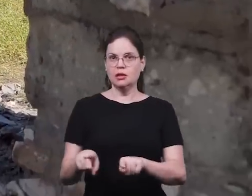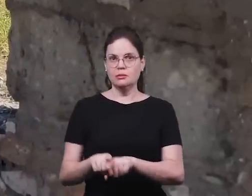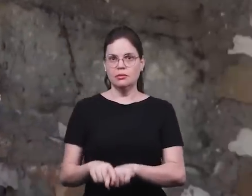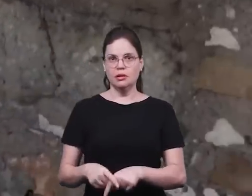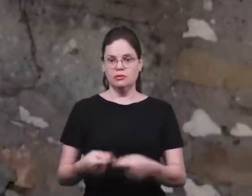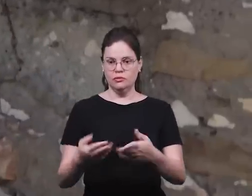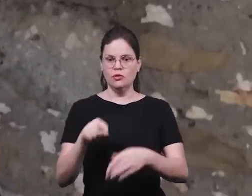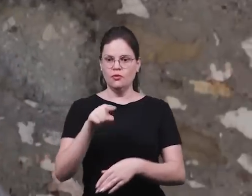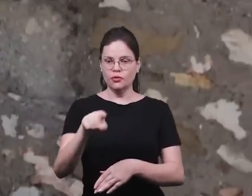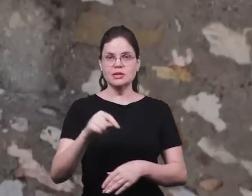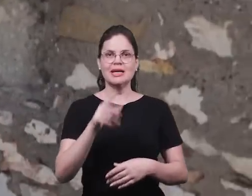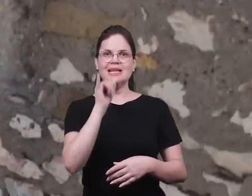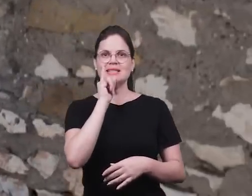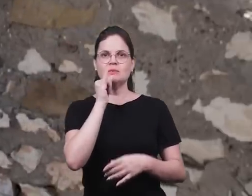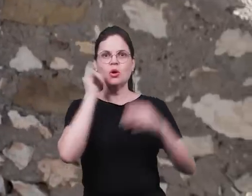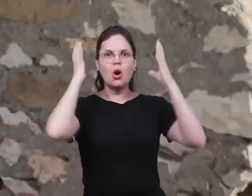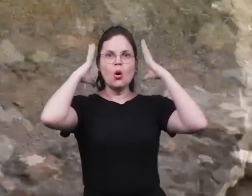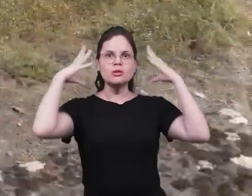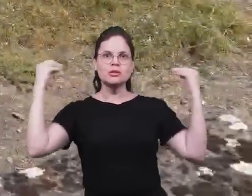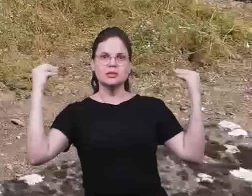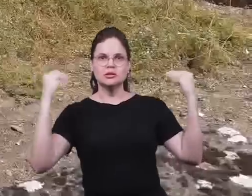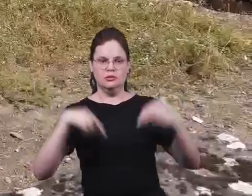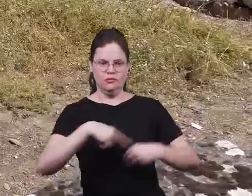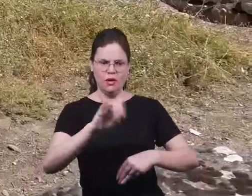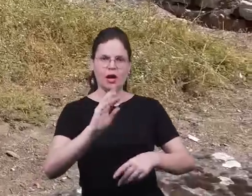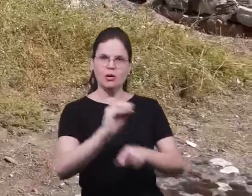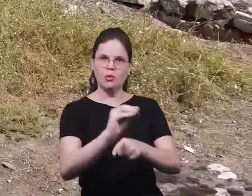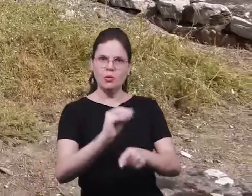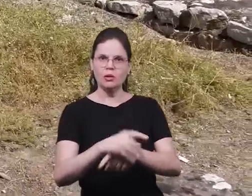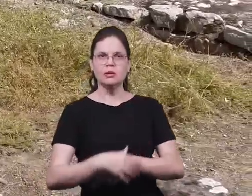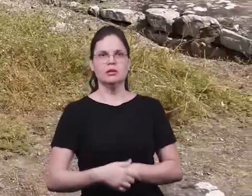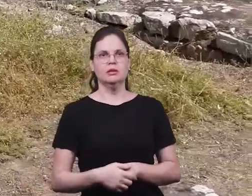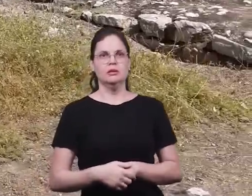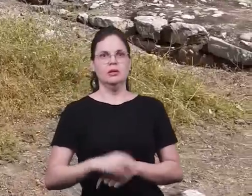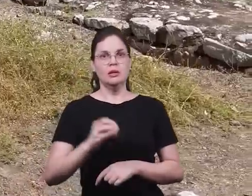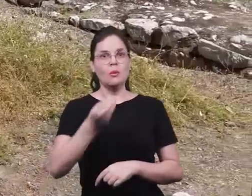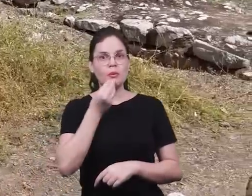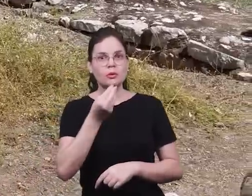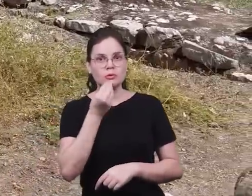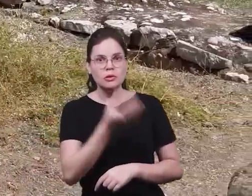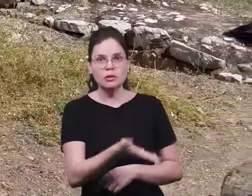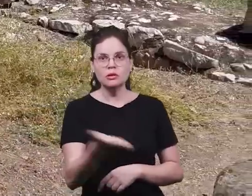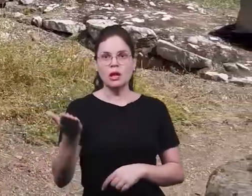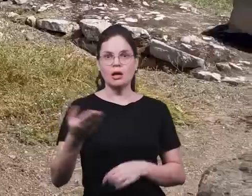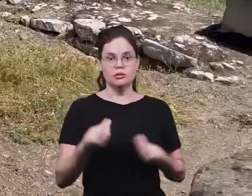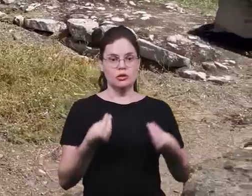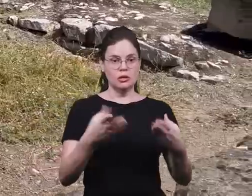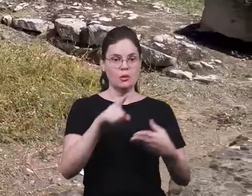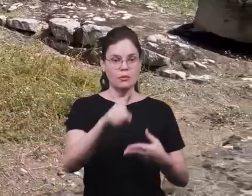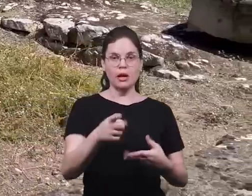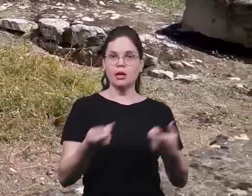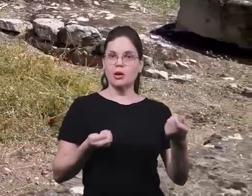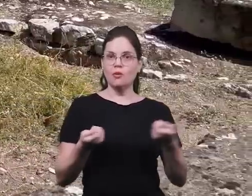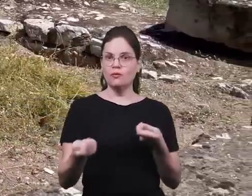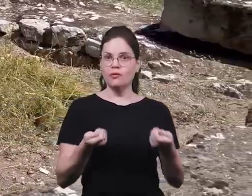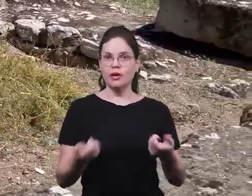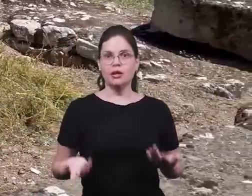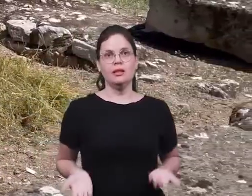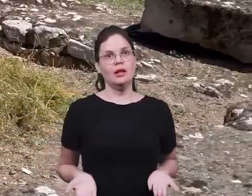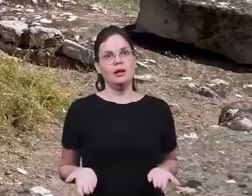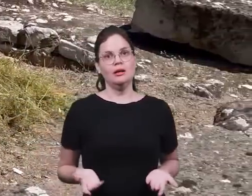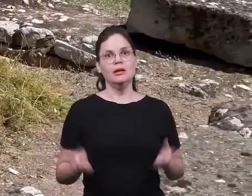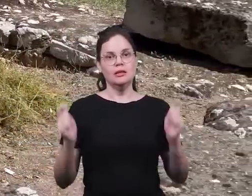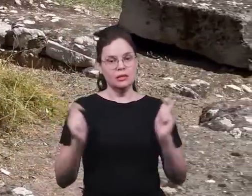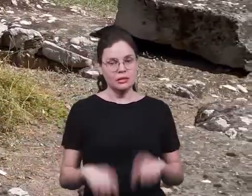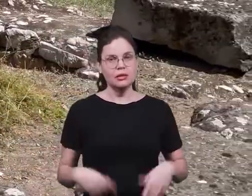o Constantino agora virou o contrário, então toma essa oportunidade. Deu o governo do mundo à